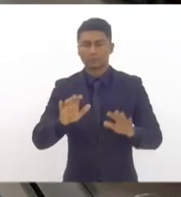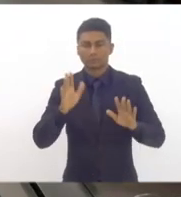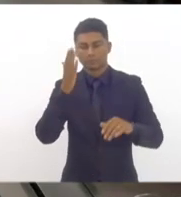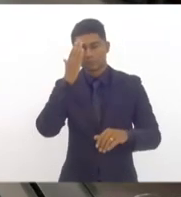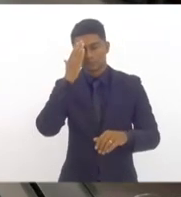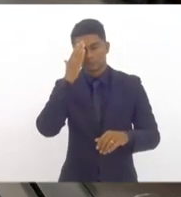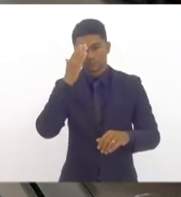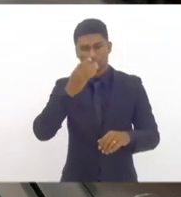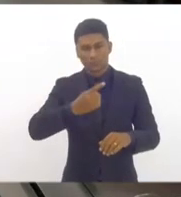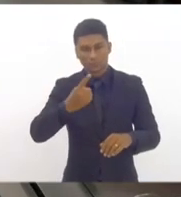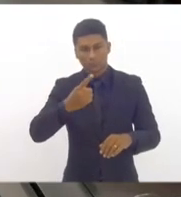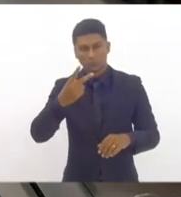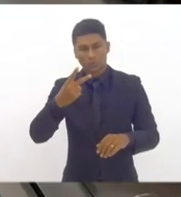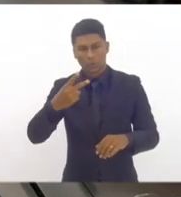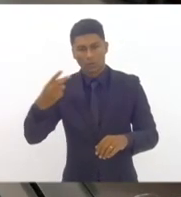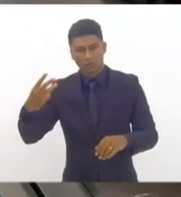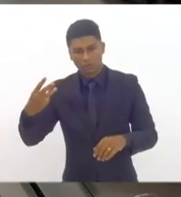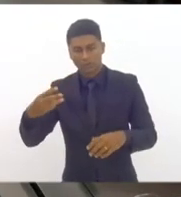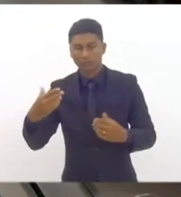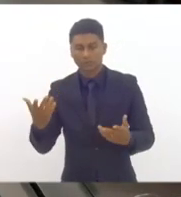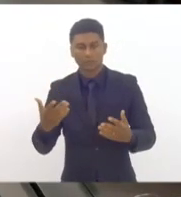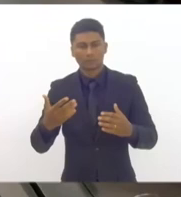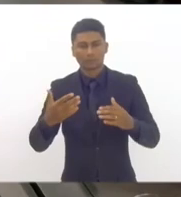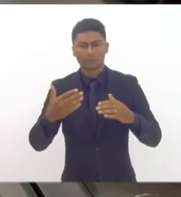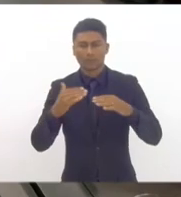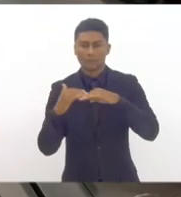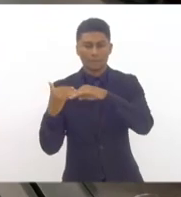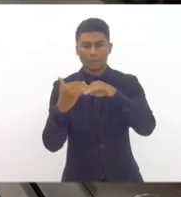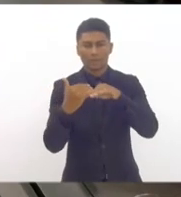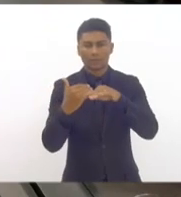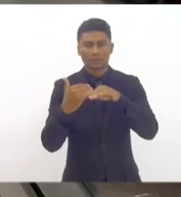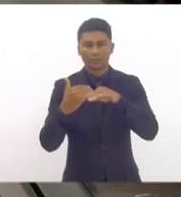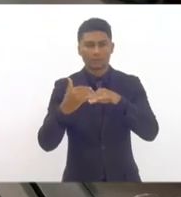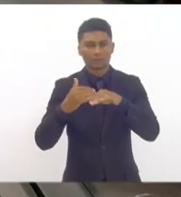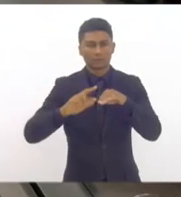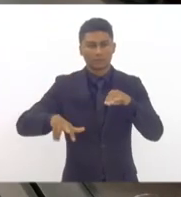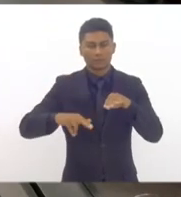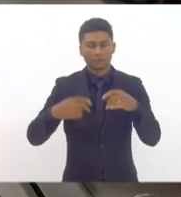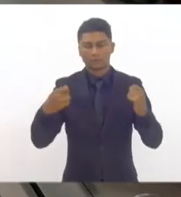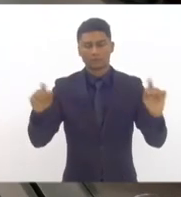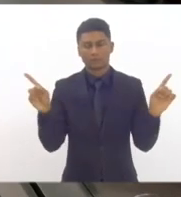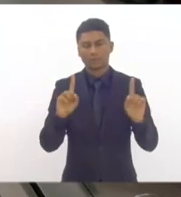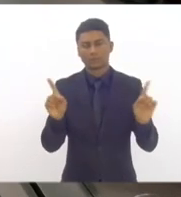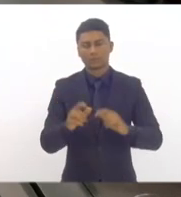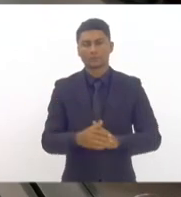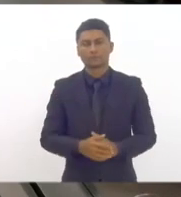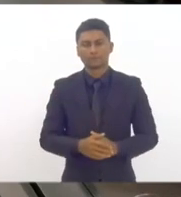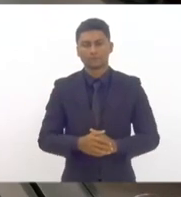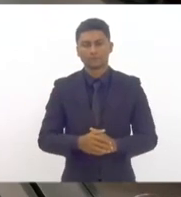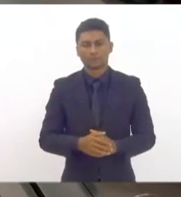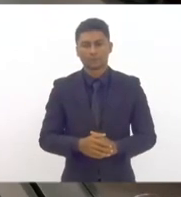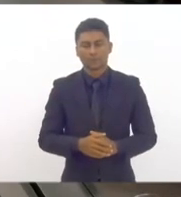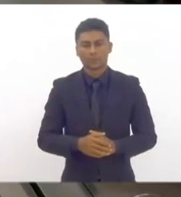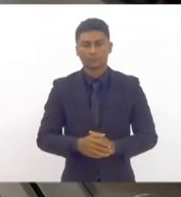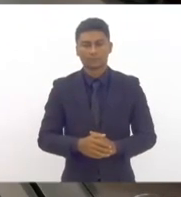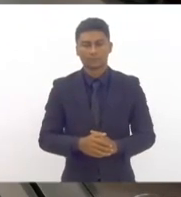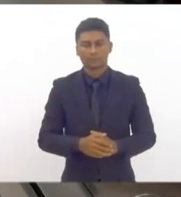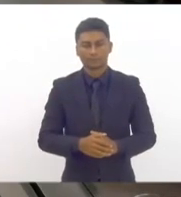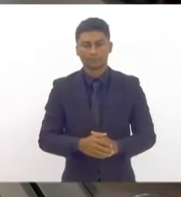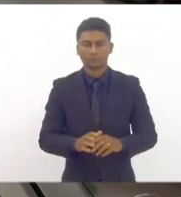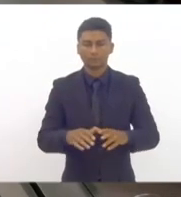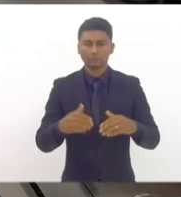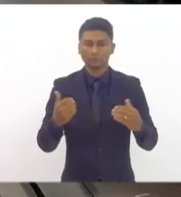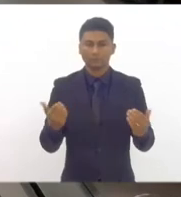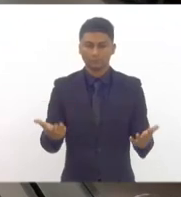3 suplências, não é necessário o desempate para essa quarta vaga de suplência. Né? É necessário o desempate até a terceira.